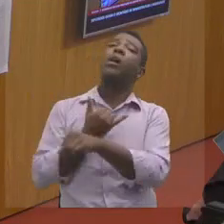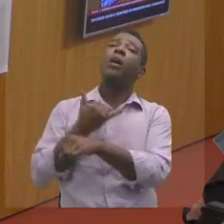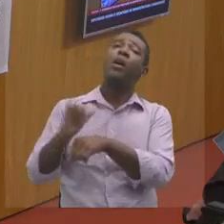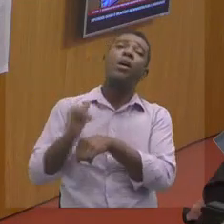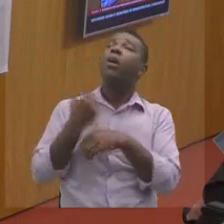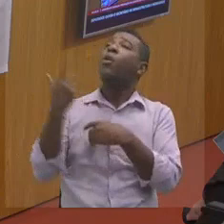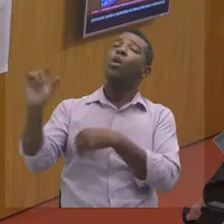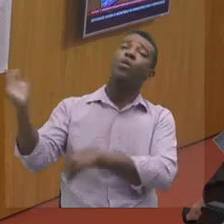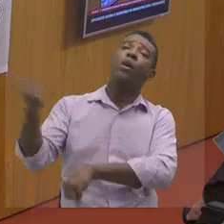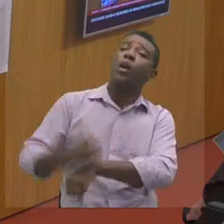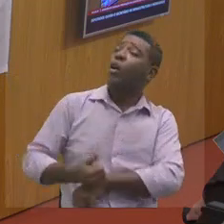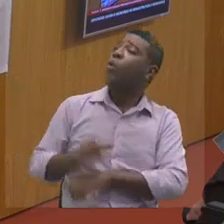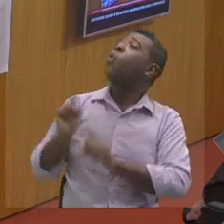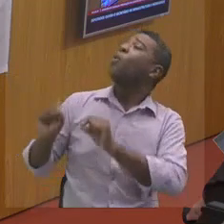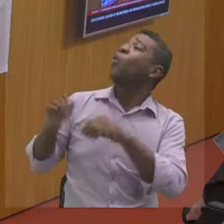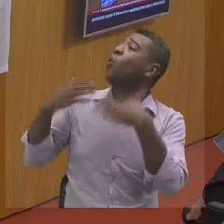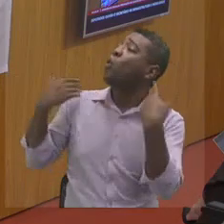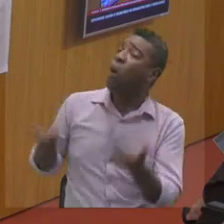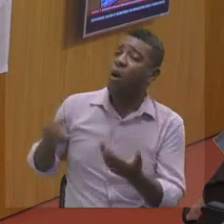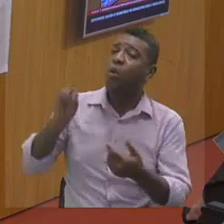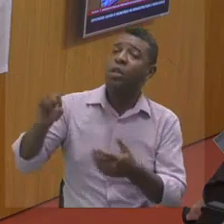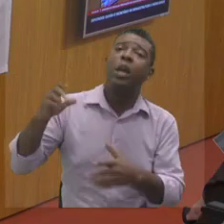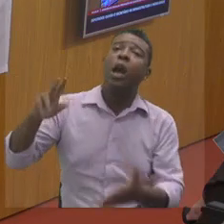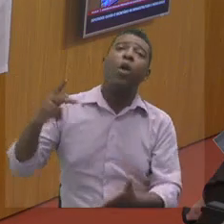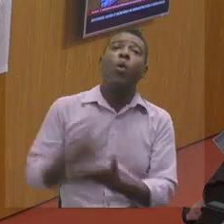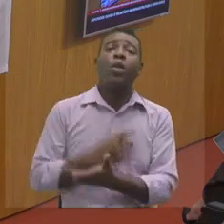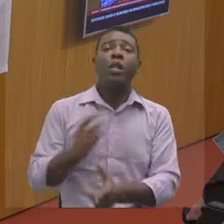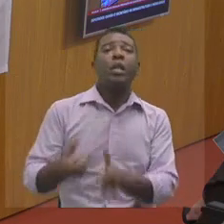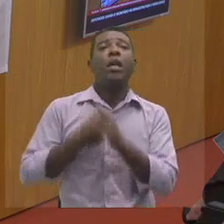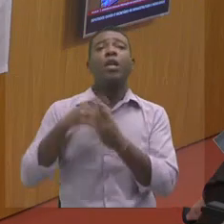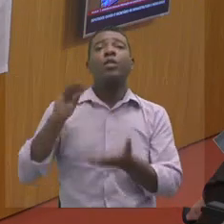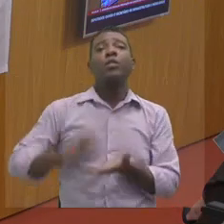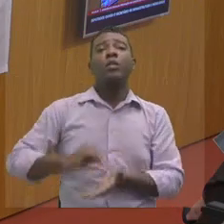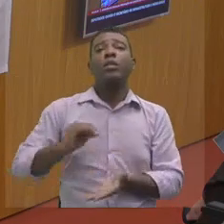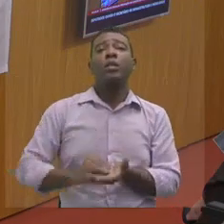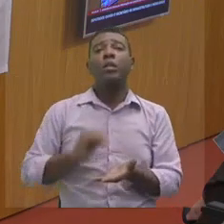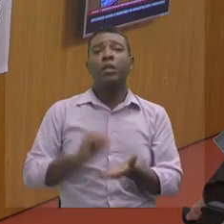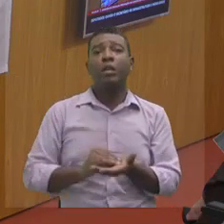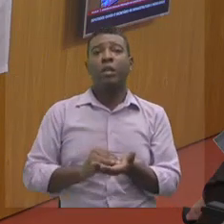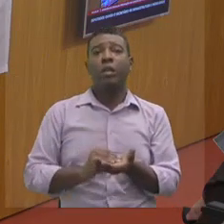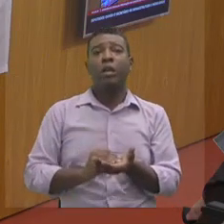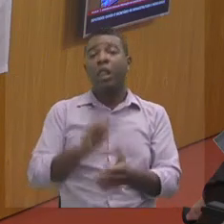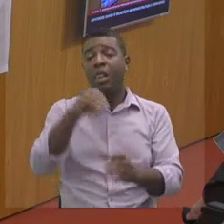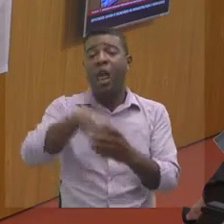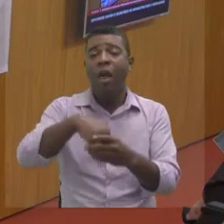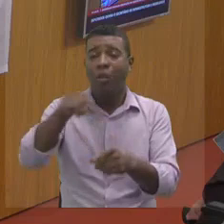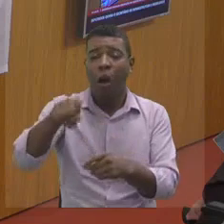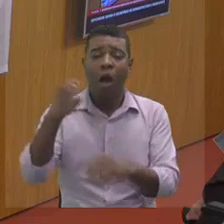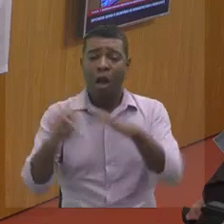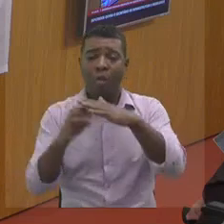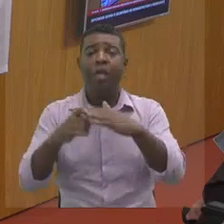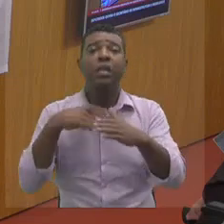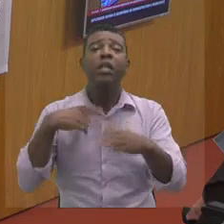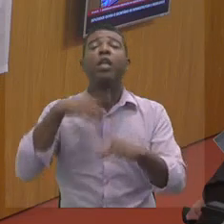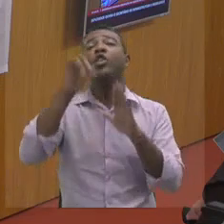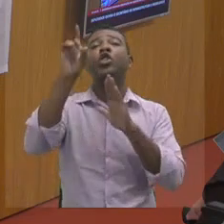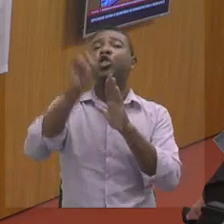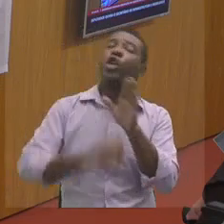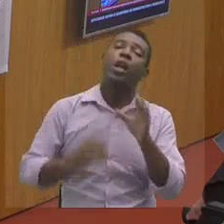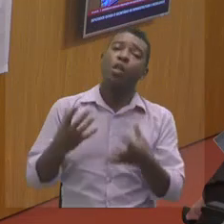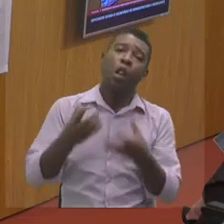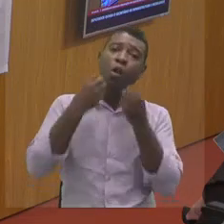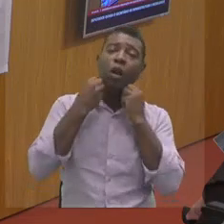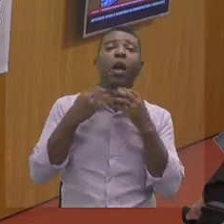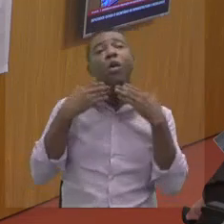se tiver déficit dentro do que a empresa tem o direito de lucrar vai se tiver déficit Quais são os